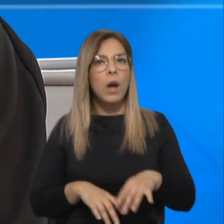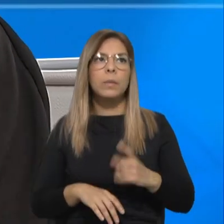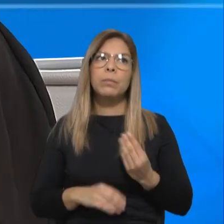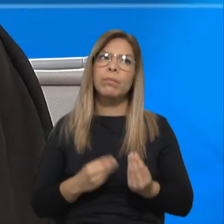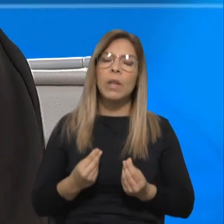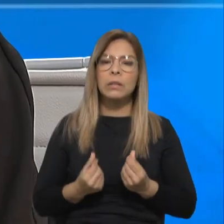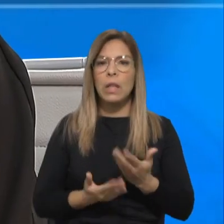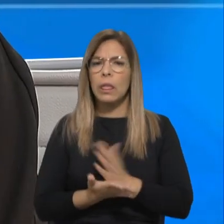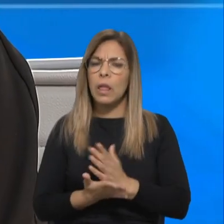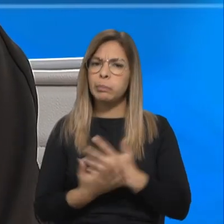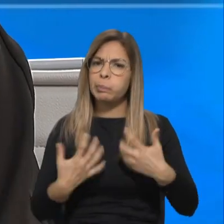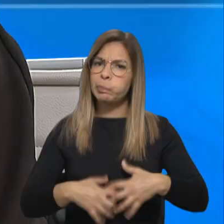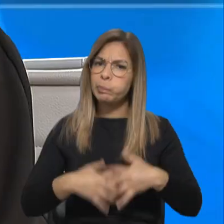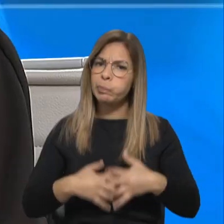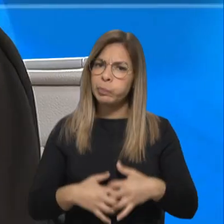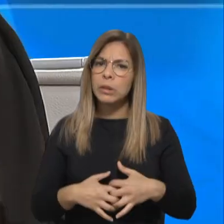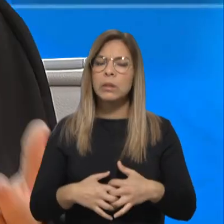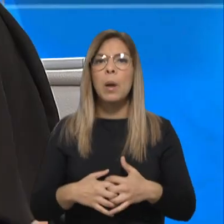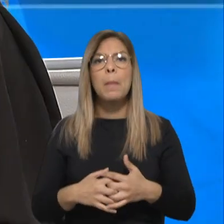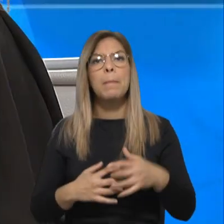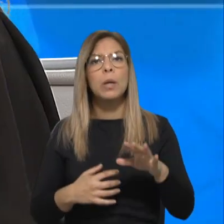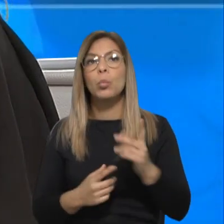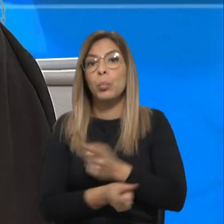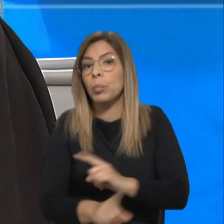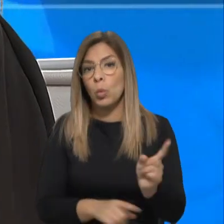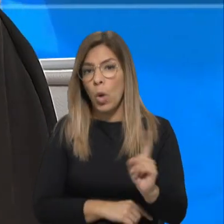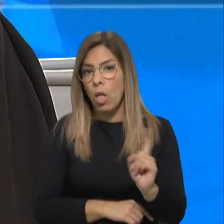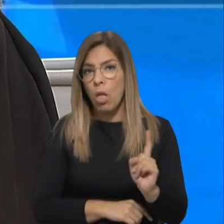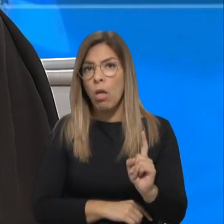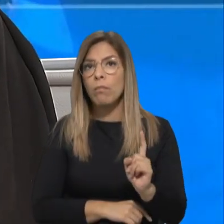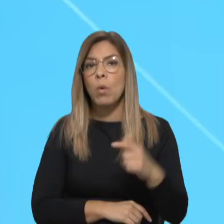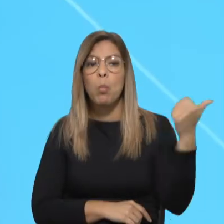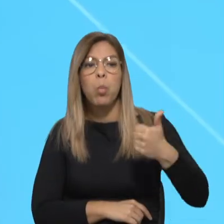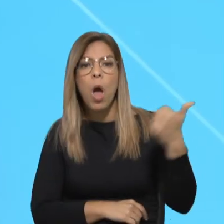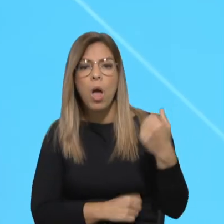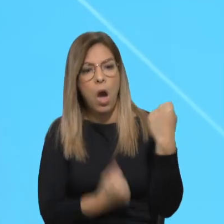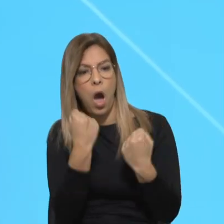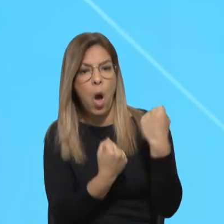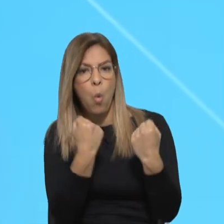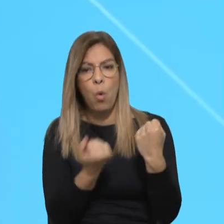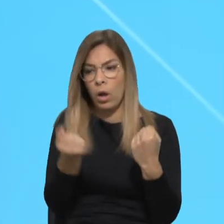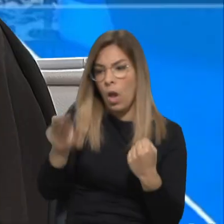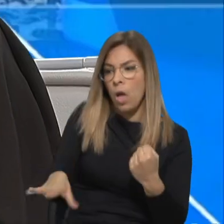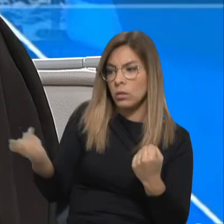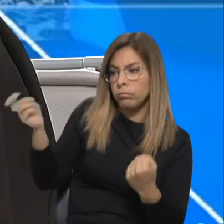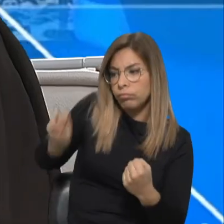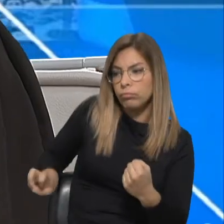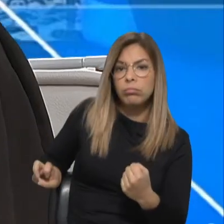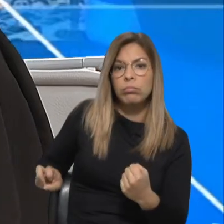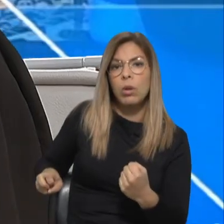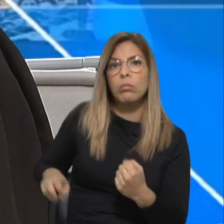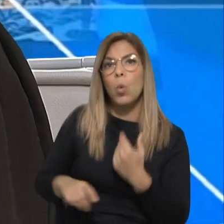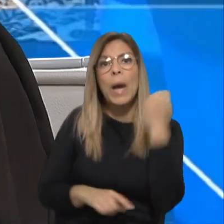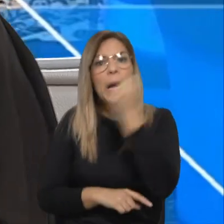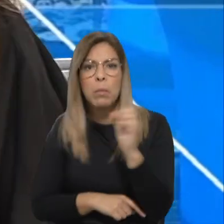ambíguo, é mais difícil de perceber. Não é proibido dar uma boleia a uma criança, por exemplo, no carro, de 1 para 1. Não é